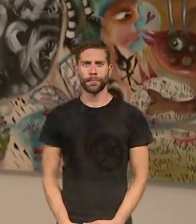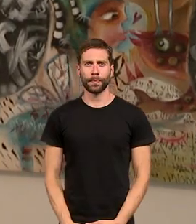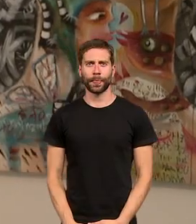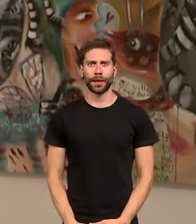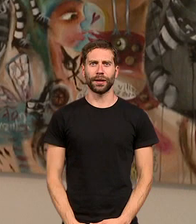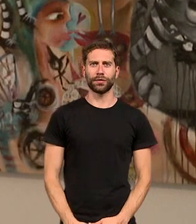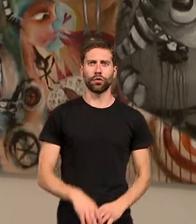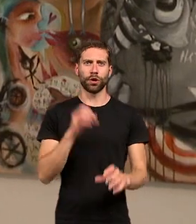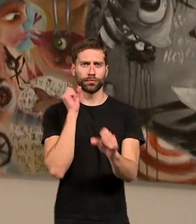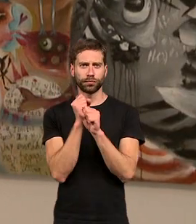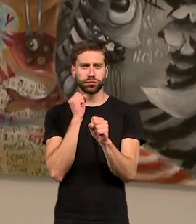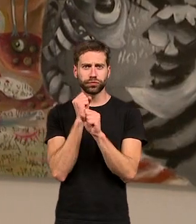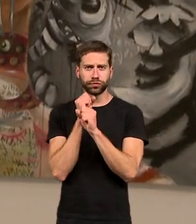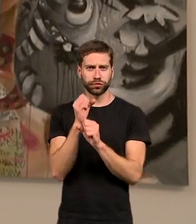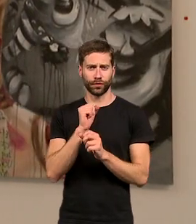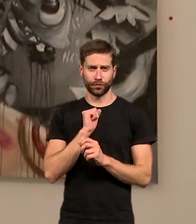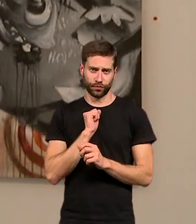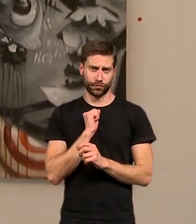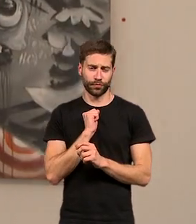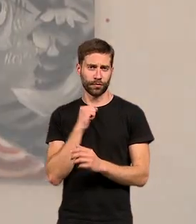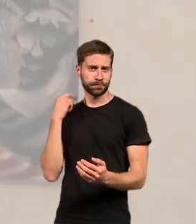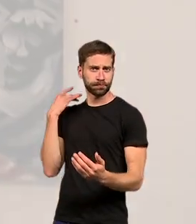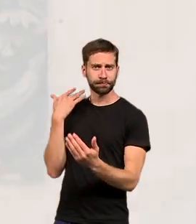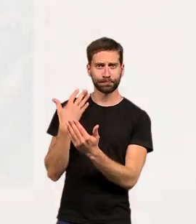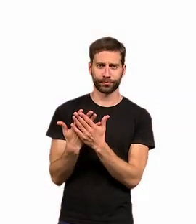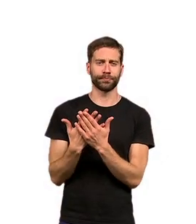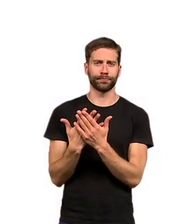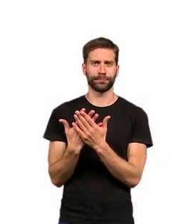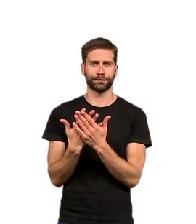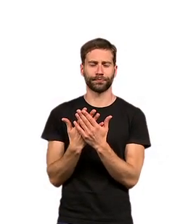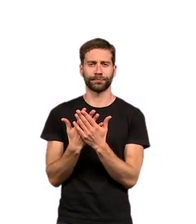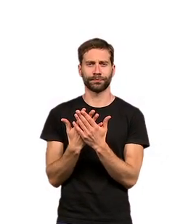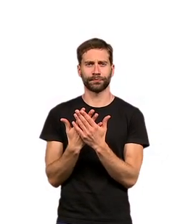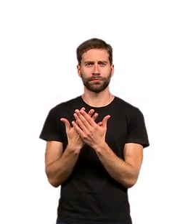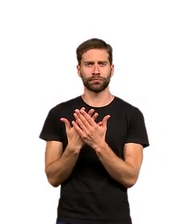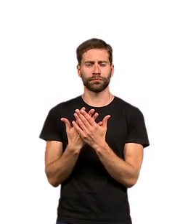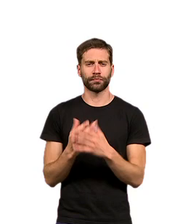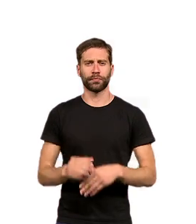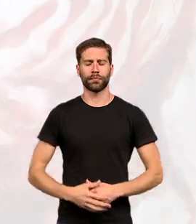No conjunto de toda a minha obra, eu acho que pretendo